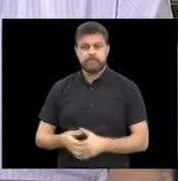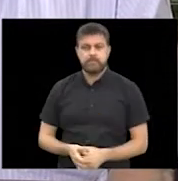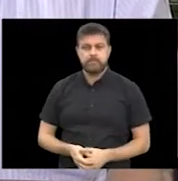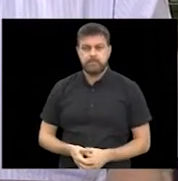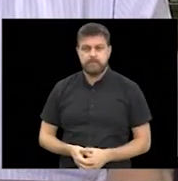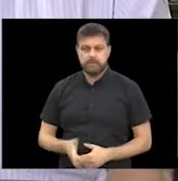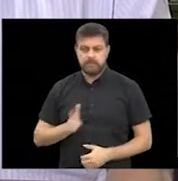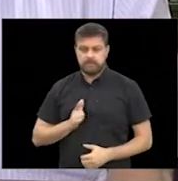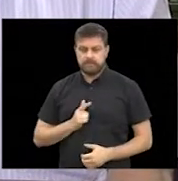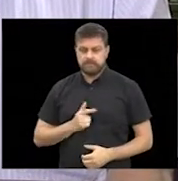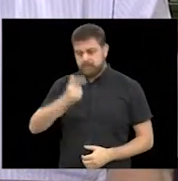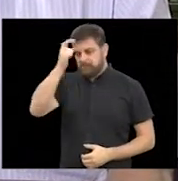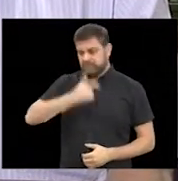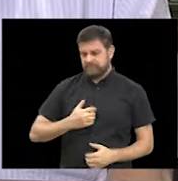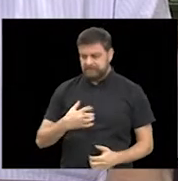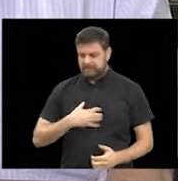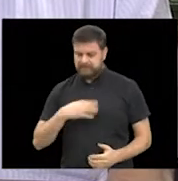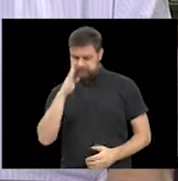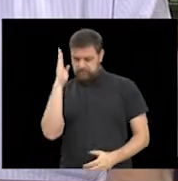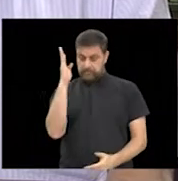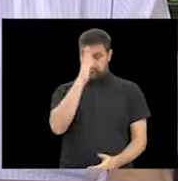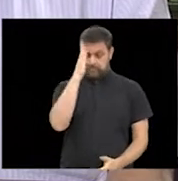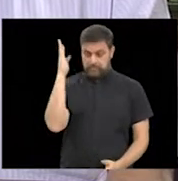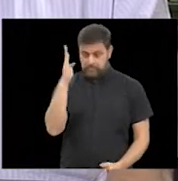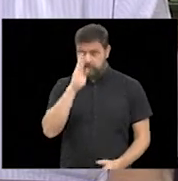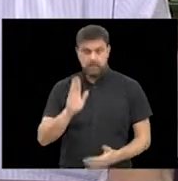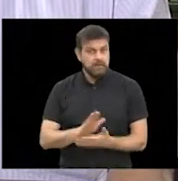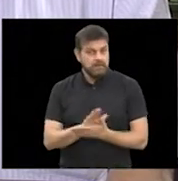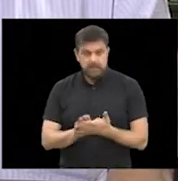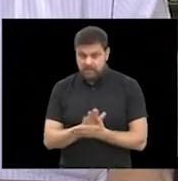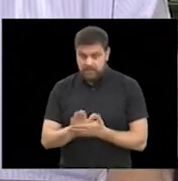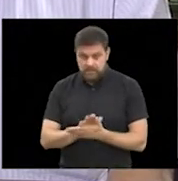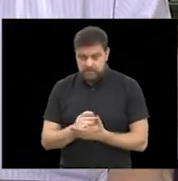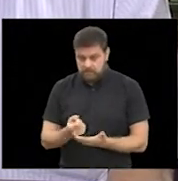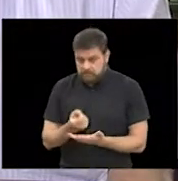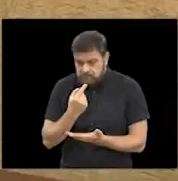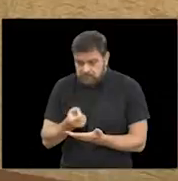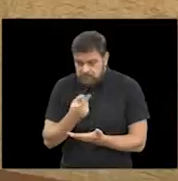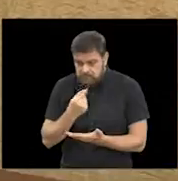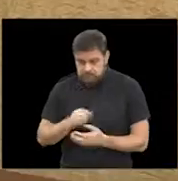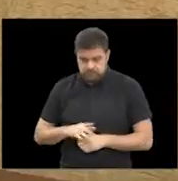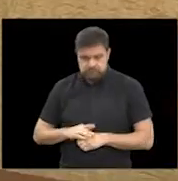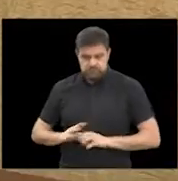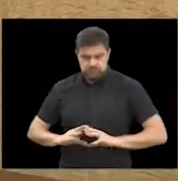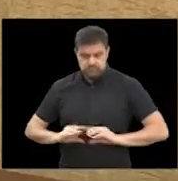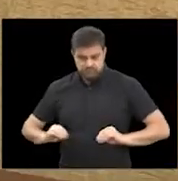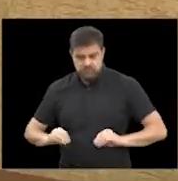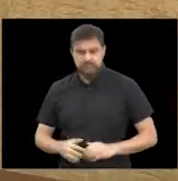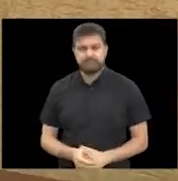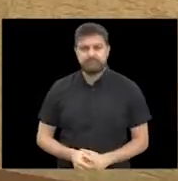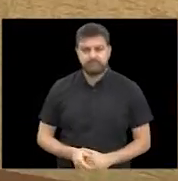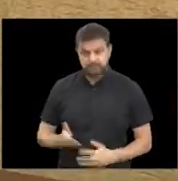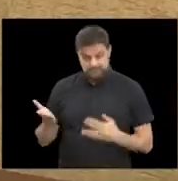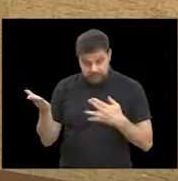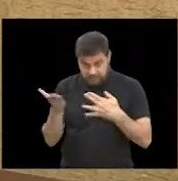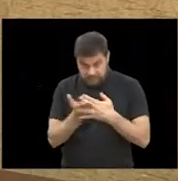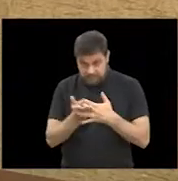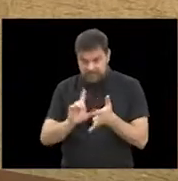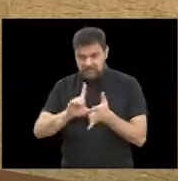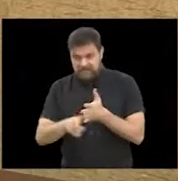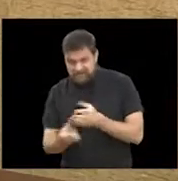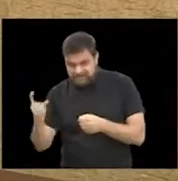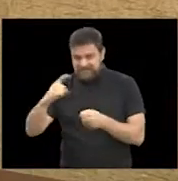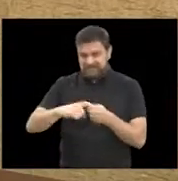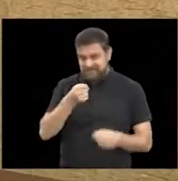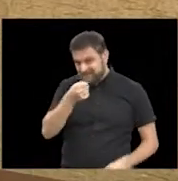com menos efeitos colaterais para o seu organismo quando tomados. Doutor, a gente vai fazer um pequeno intervalo, a